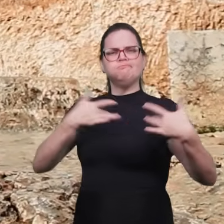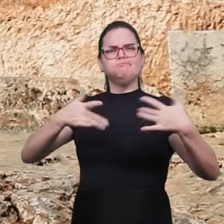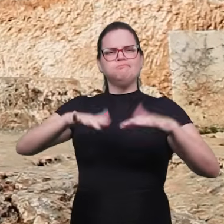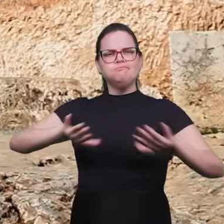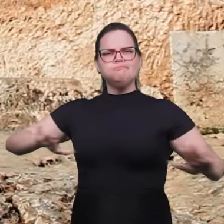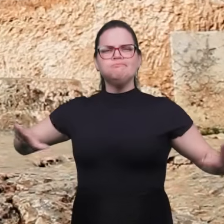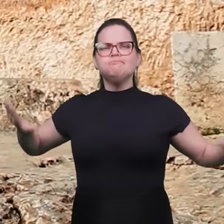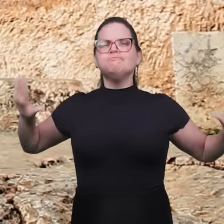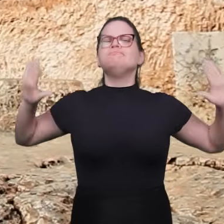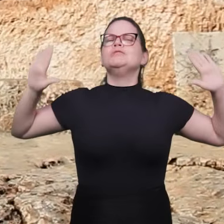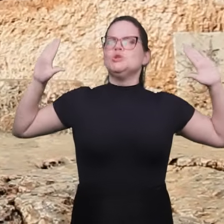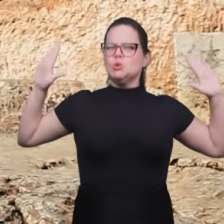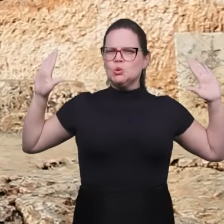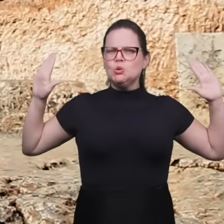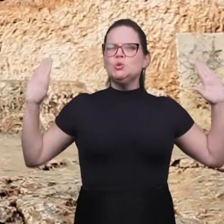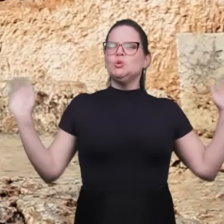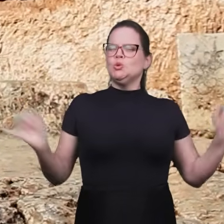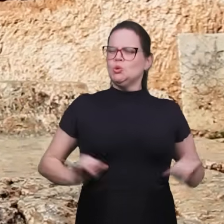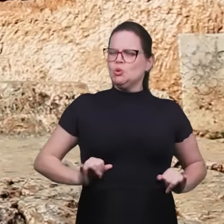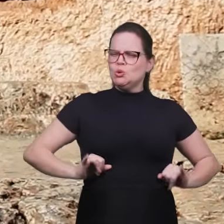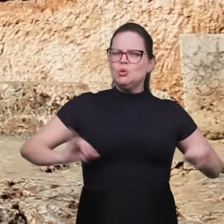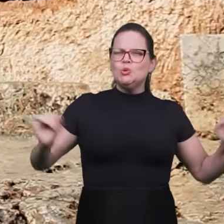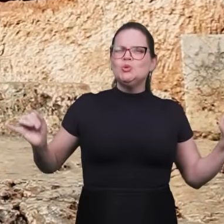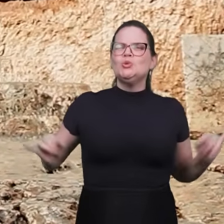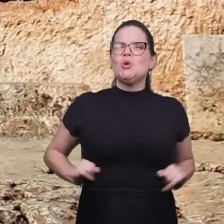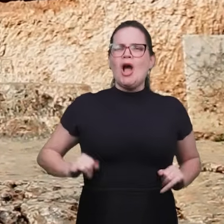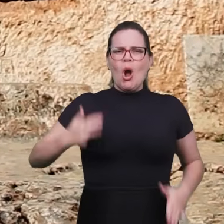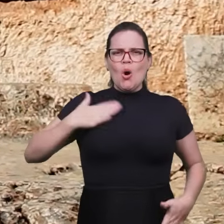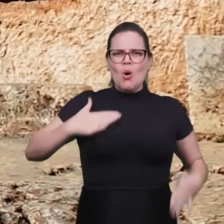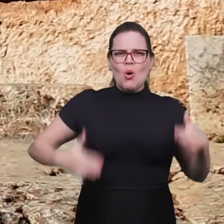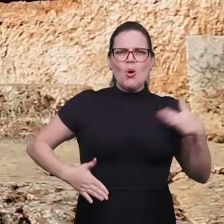sofreu o mortal